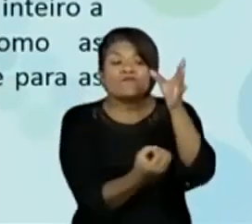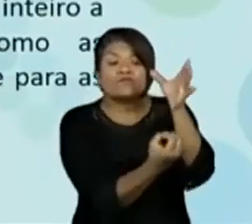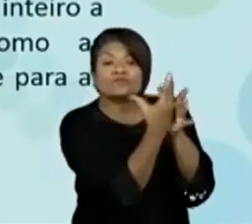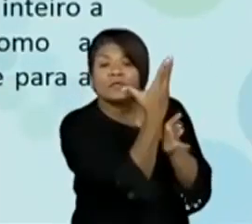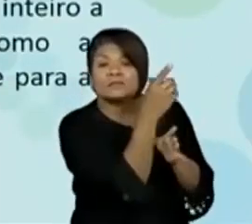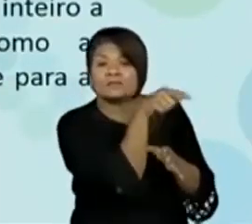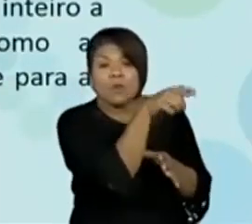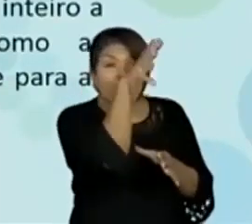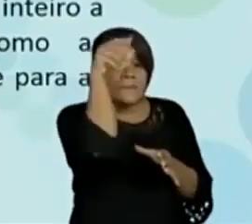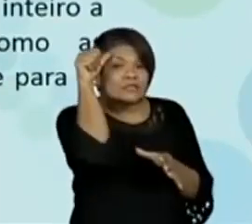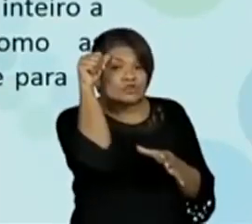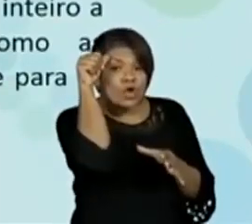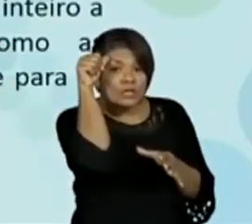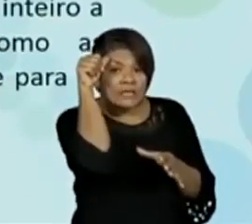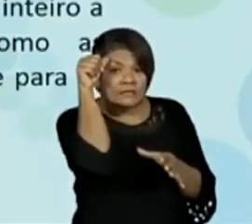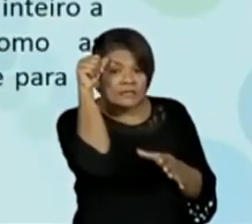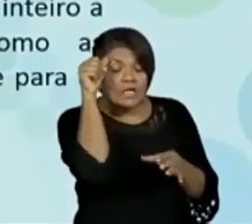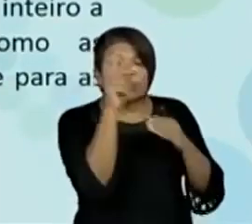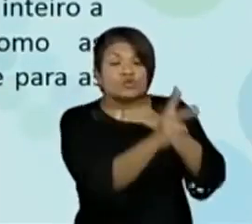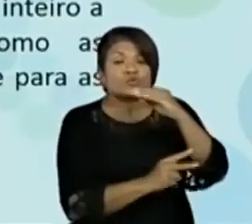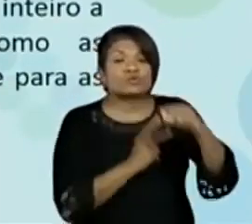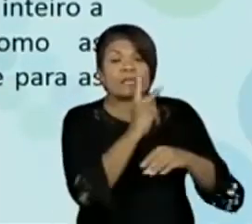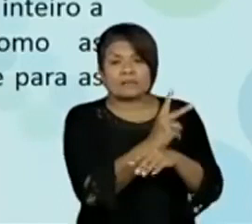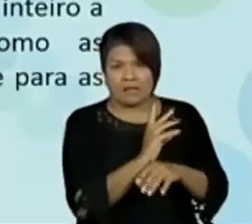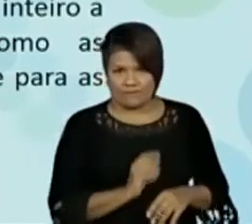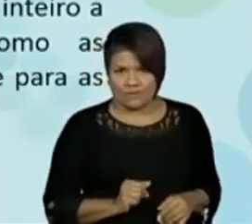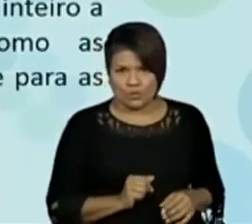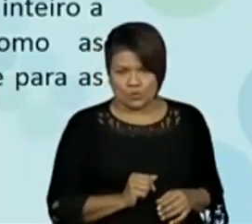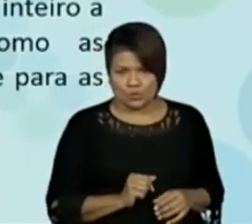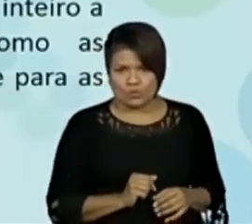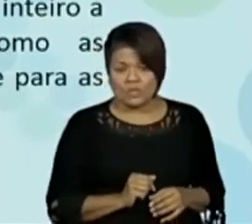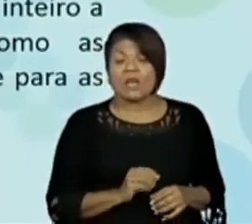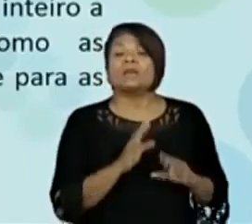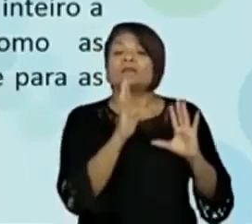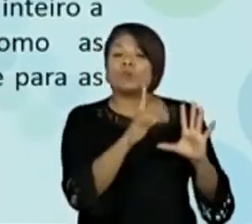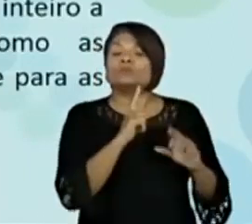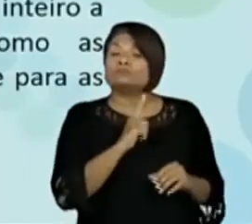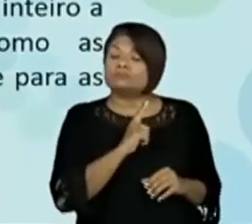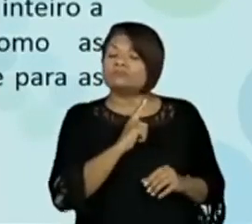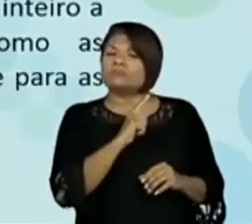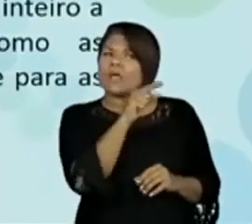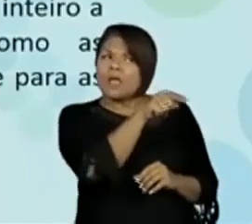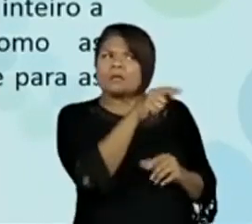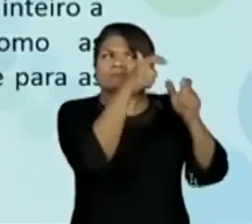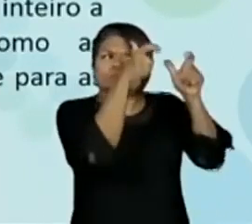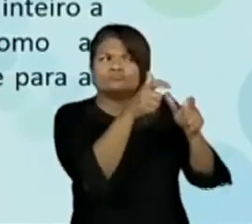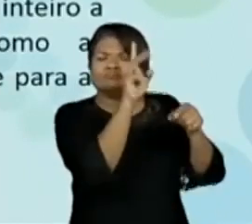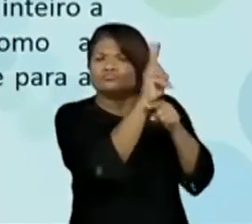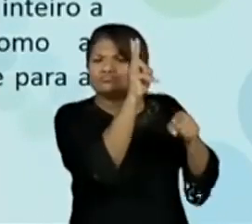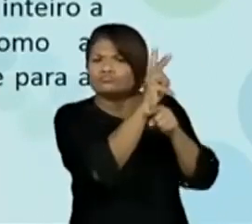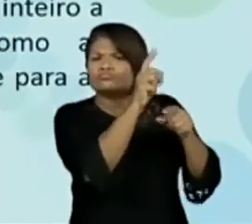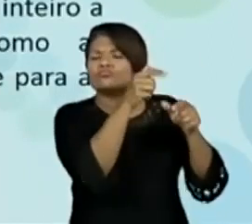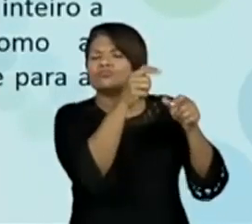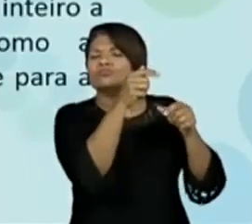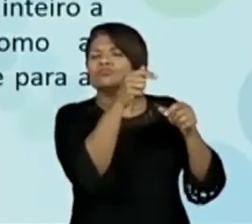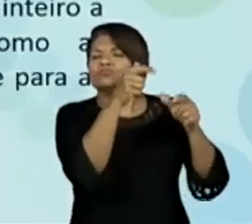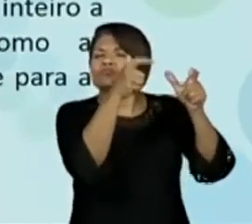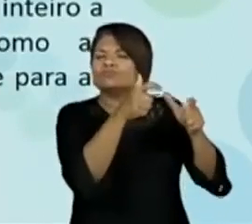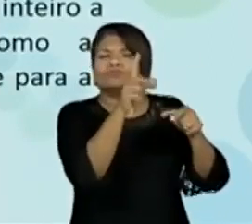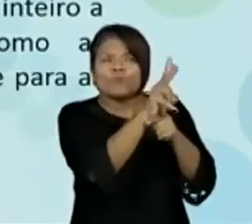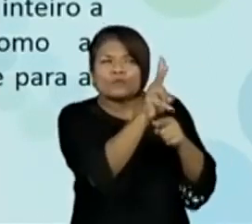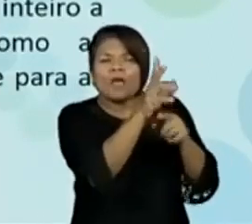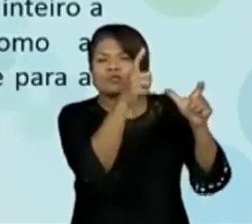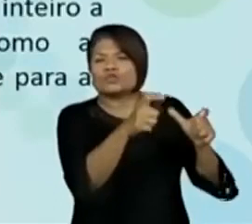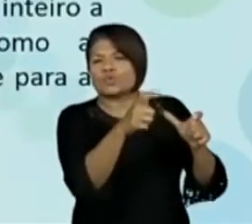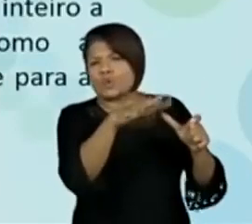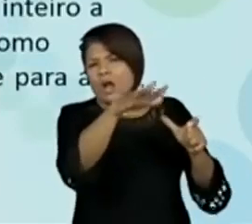Sustentável, uma organização sem fins lucrativos de conservação do local. Ou seja, quando ele fala